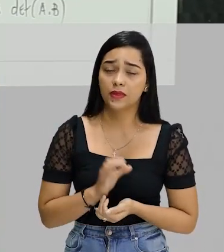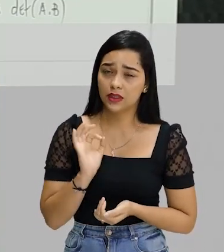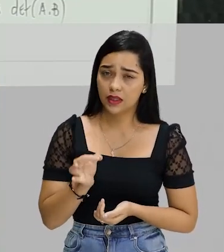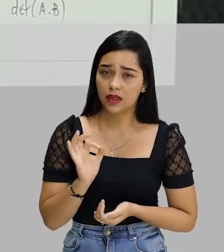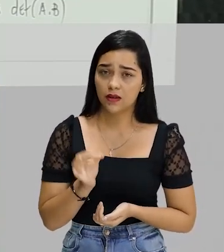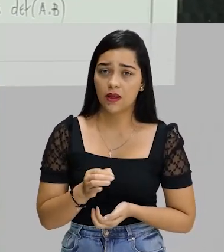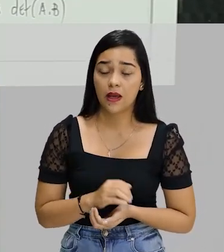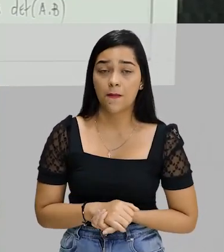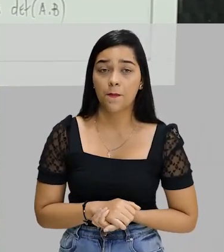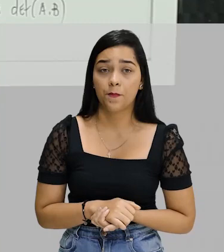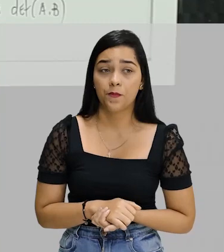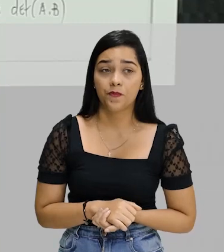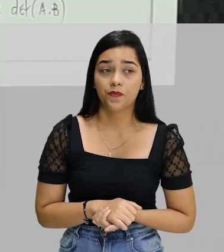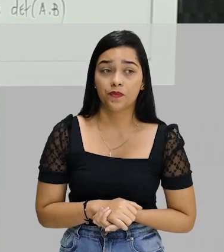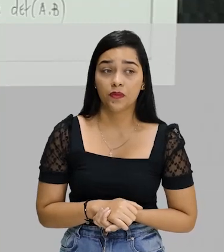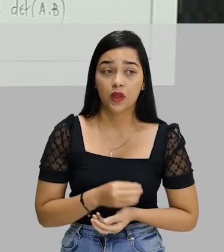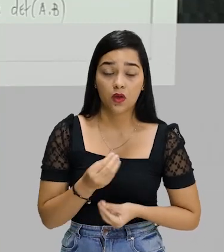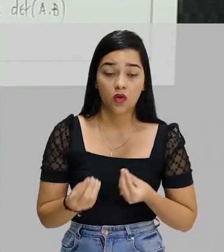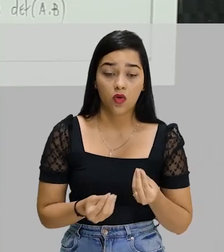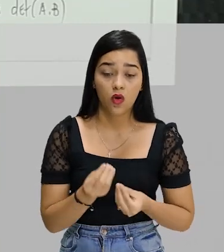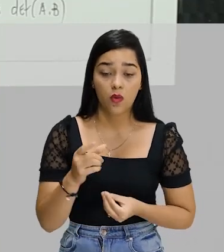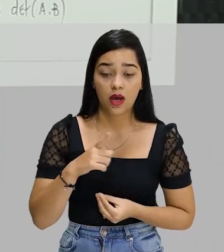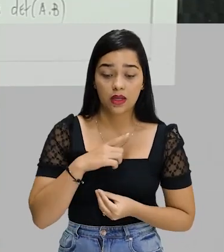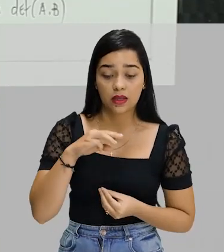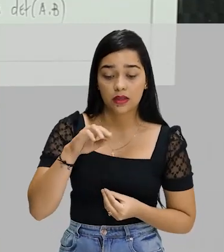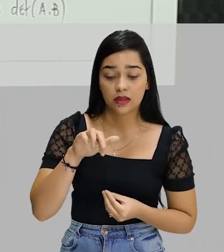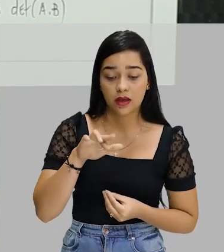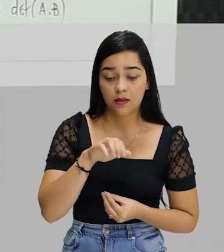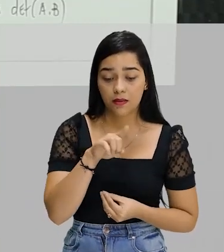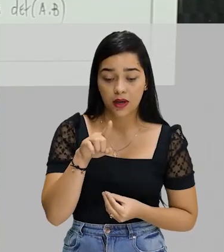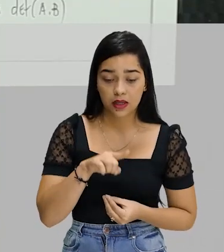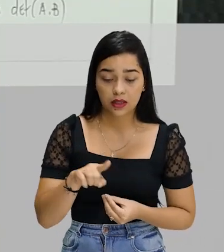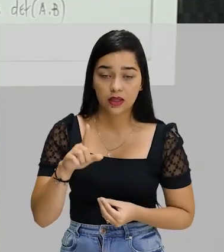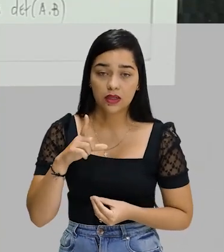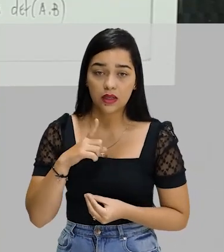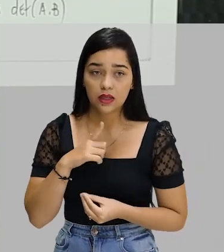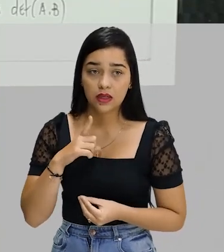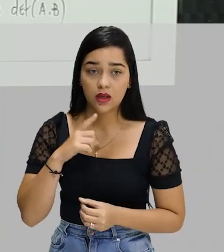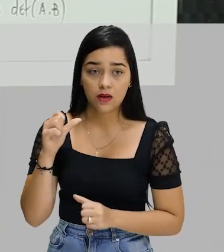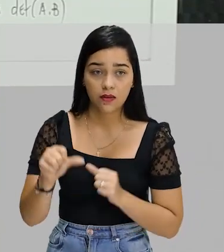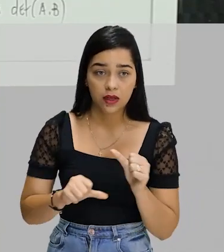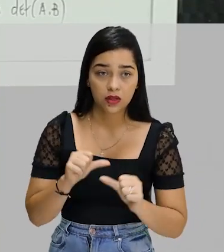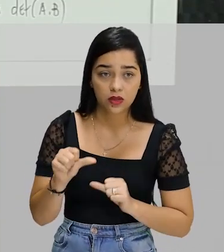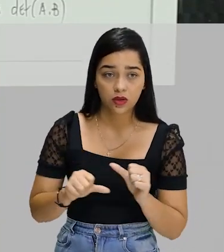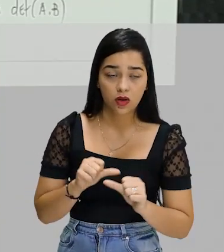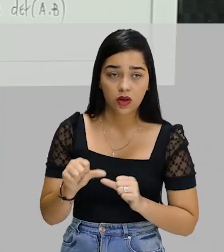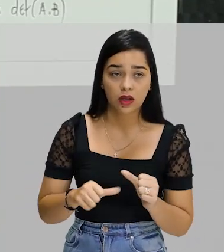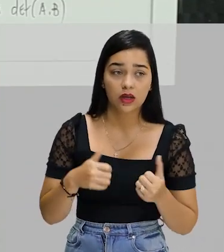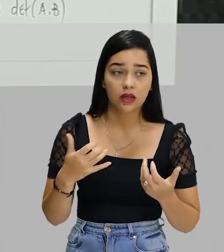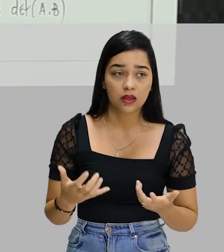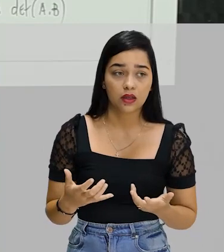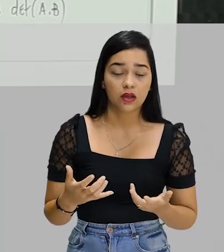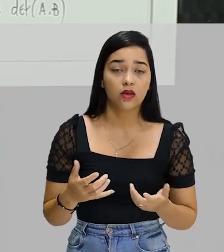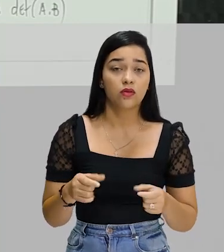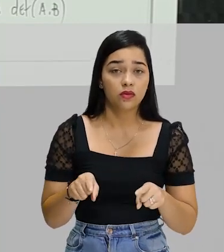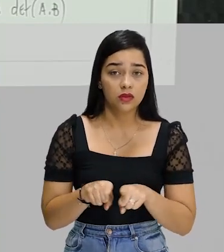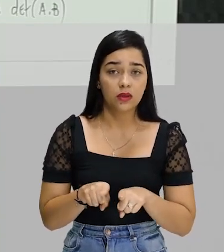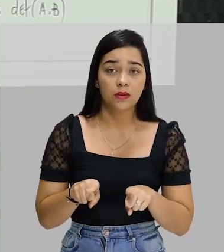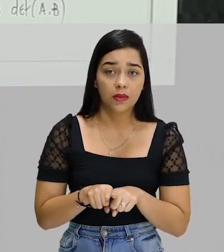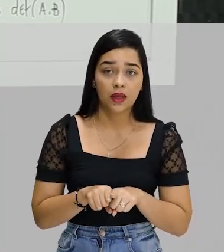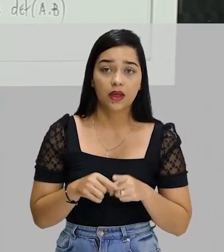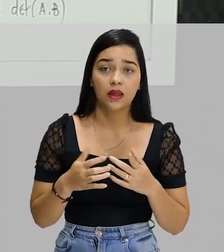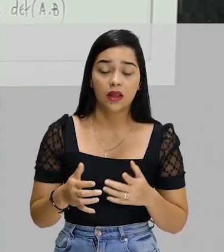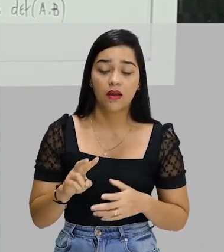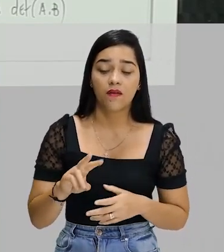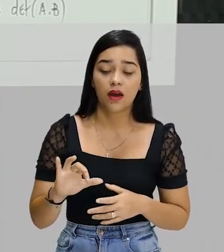Certo? Ora, como essa matriz aqui foi obtida fazendo uma troca, então isso aqui também